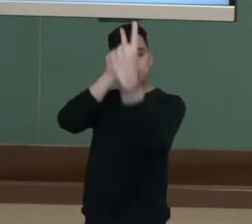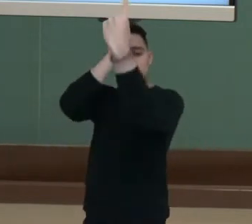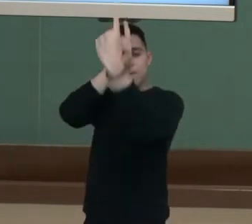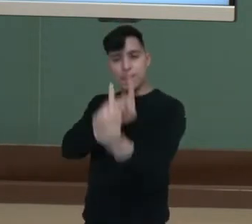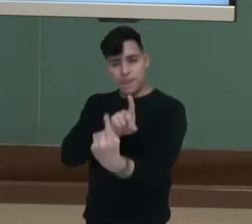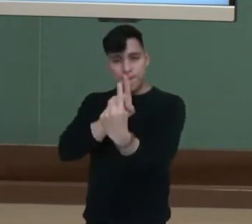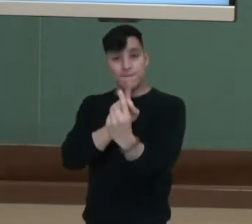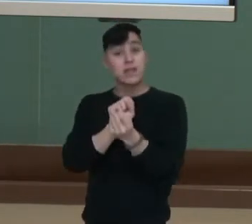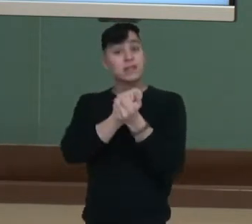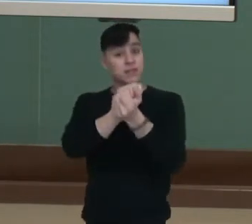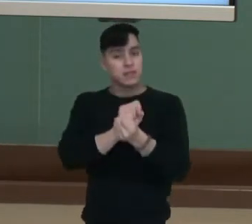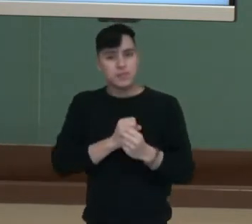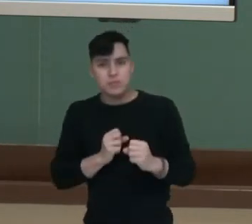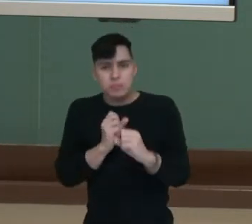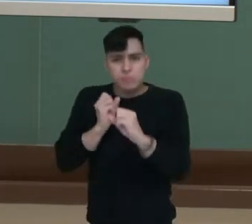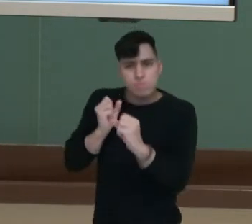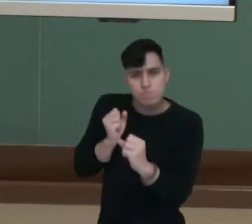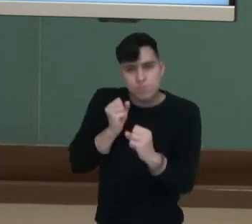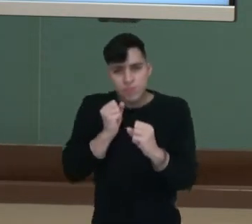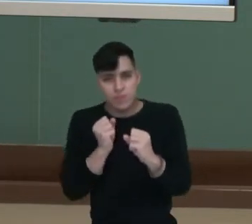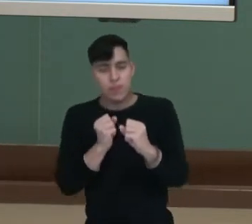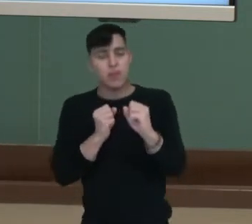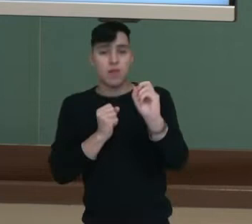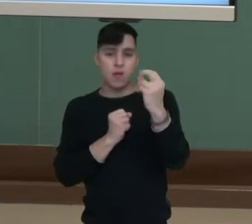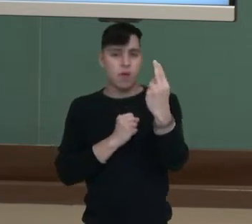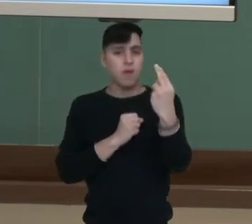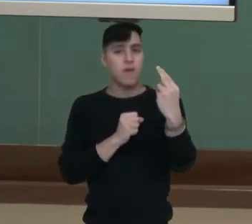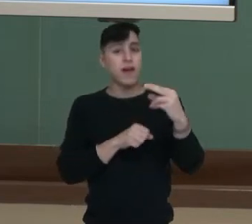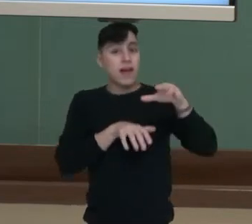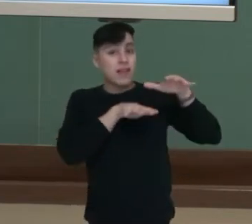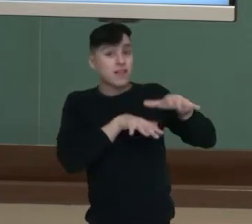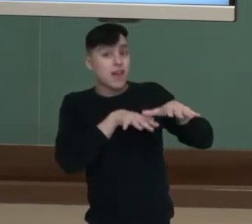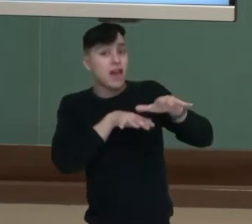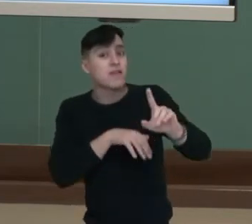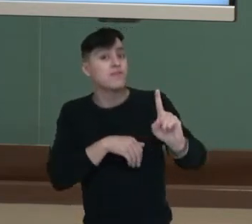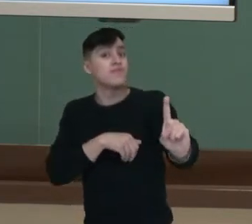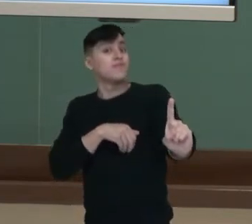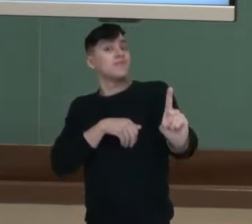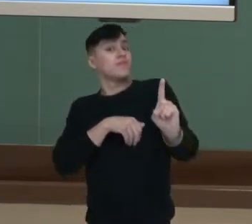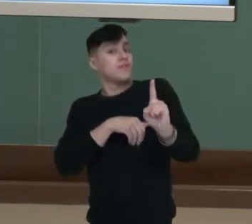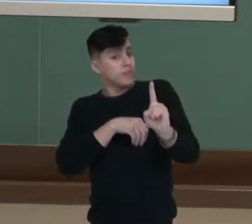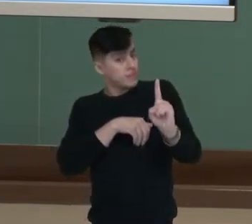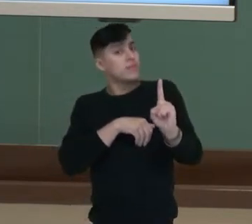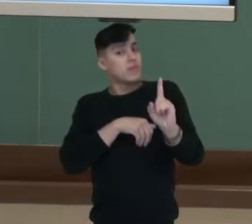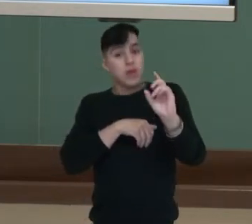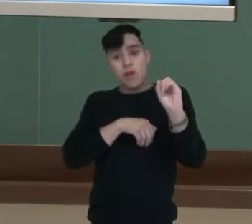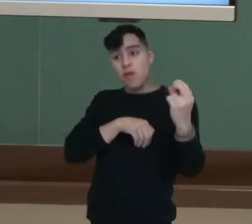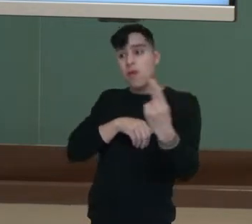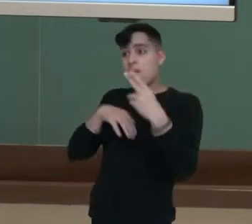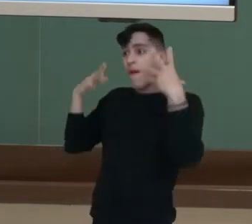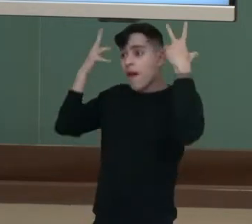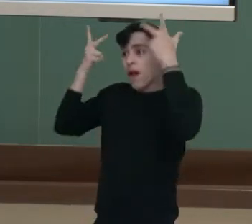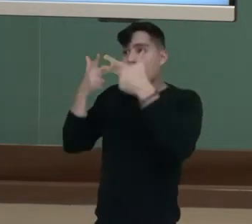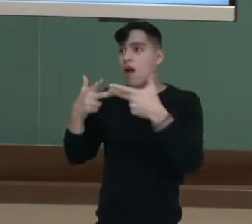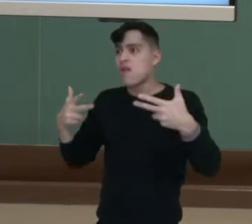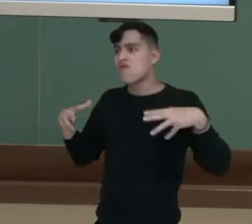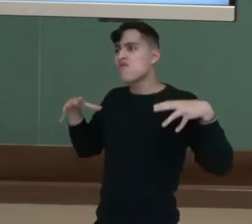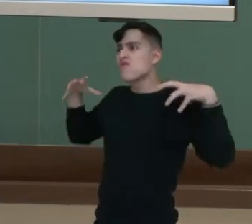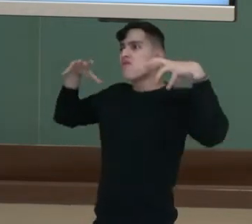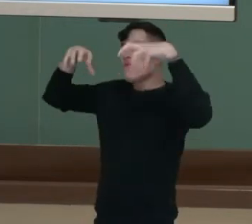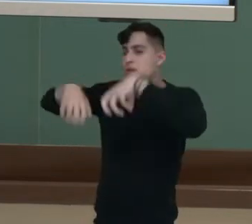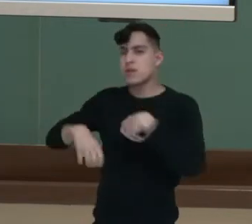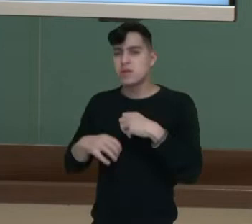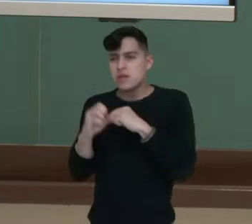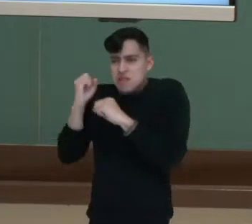E eles tinham que lutar contra o exército romano, muitas vezes eles tinham que lutar contra os animais, e quem saísse